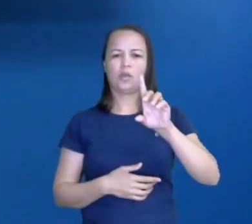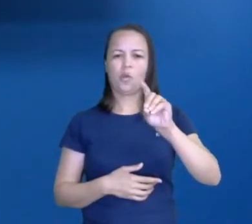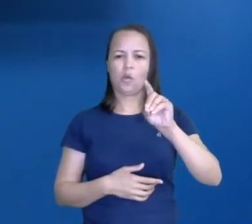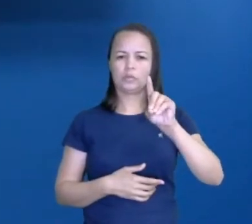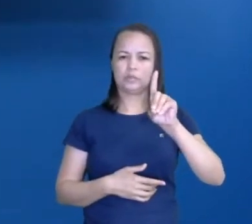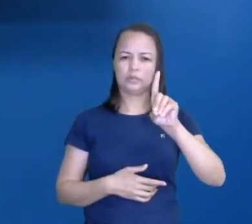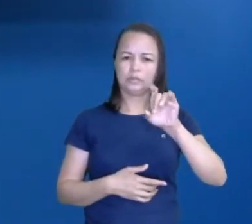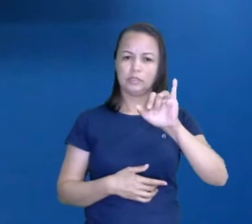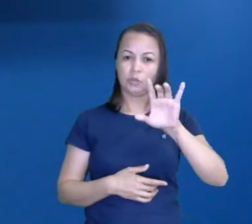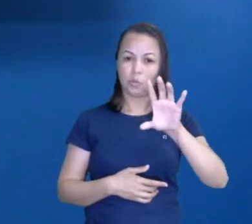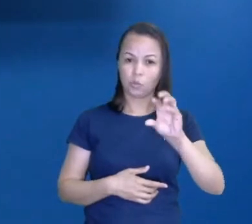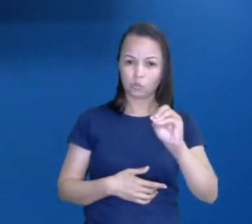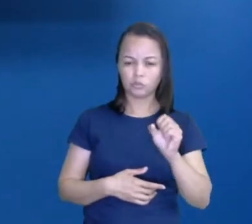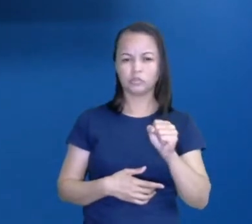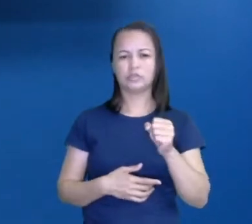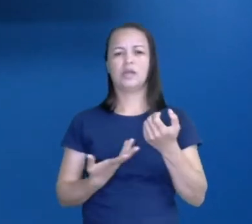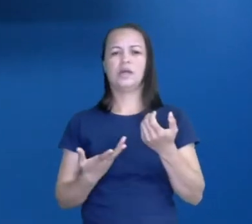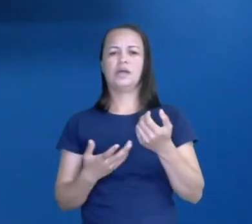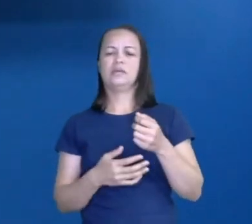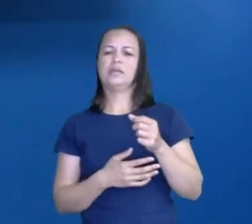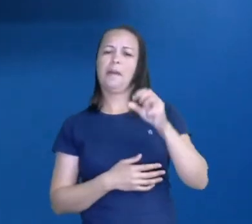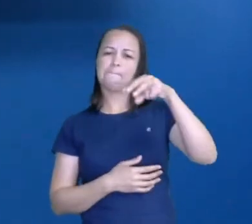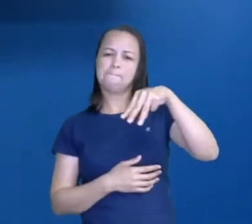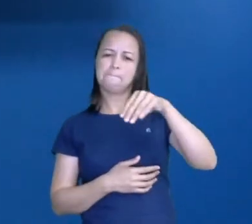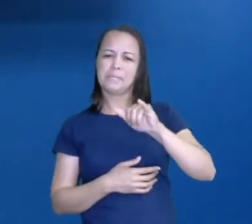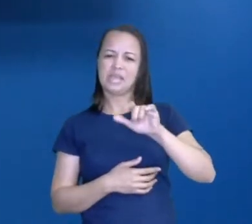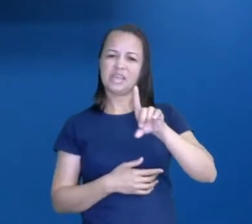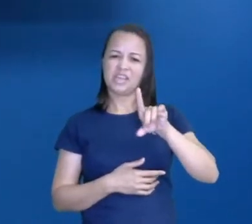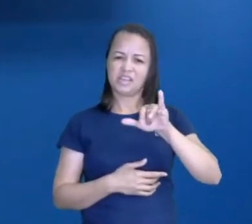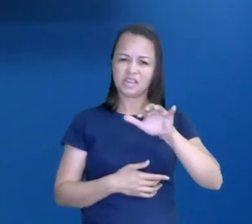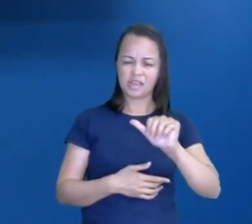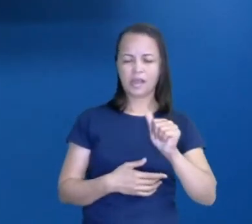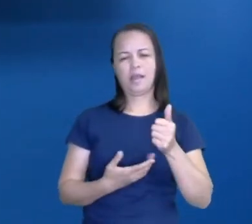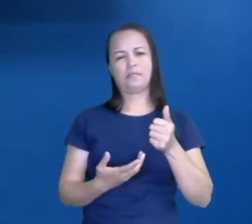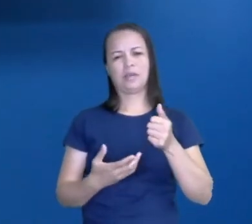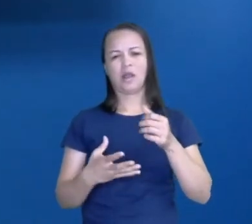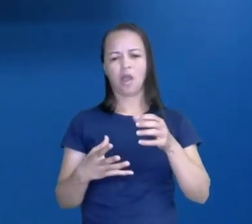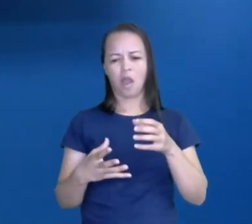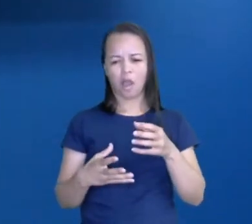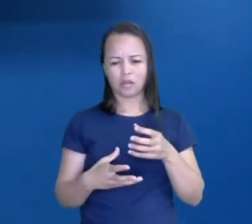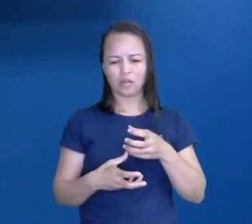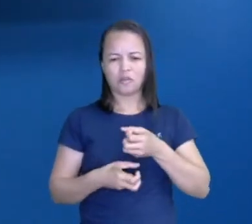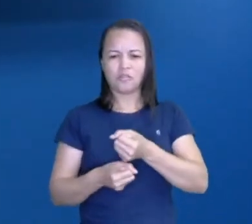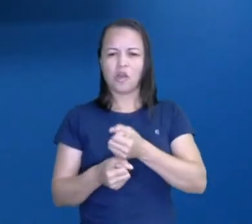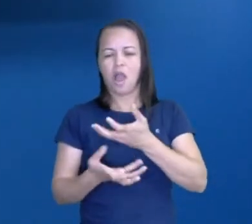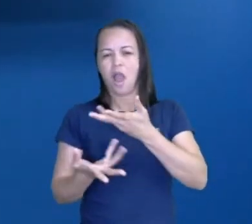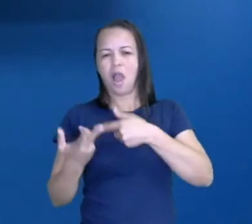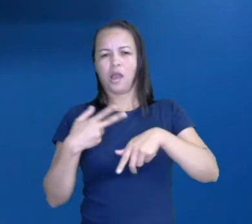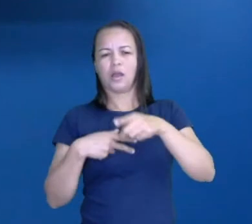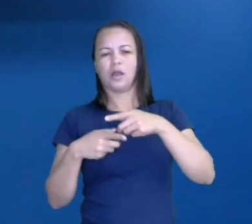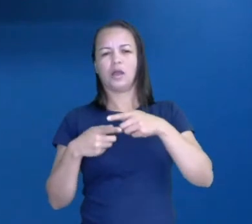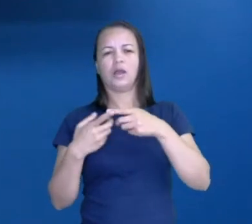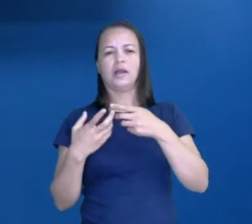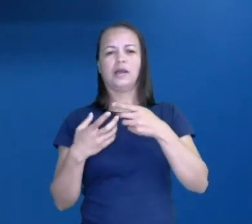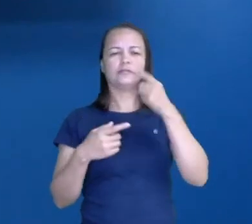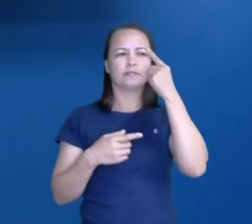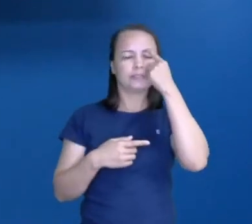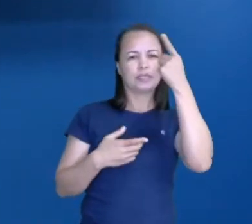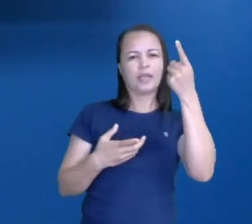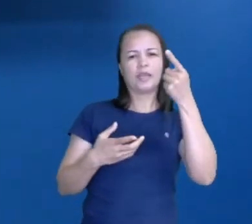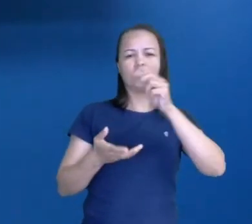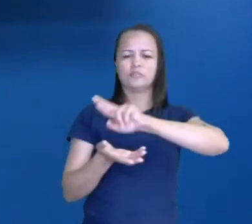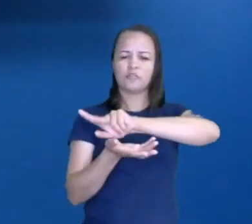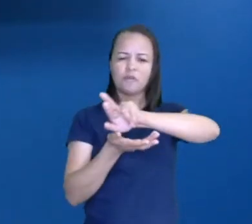nas mídias, né? Para tentar reforçar a ideia, para alcançar os diversos públicos,